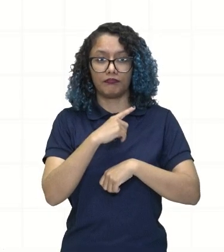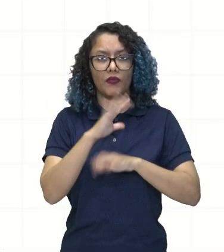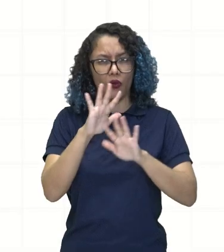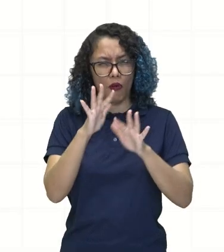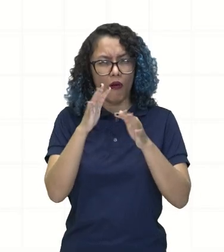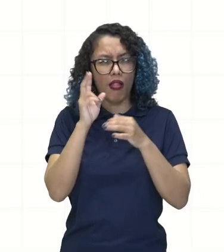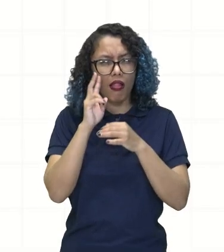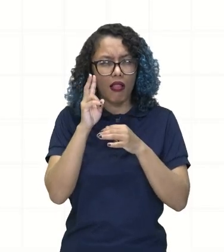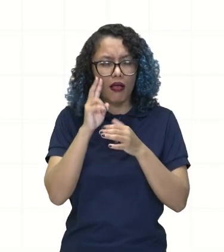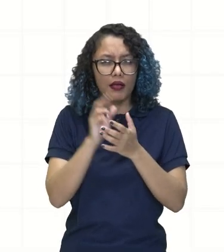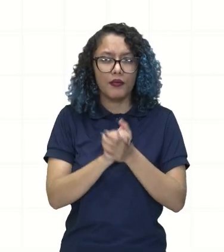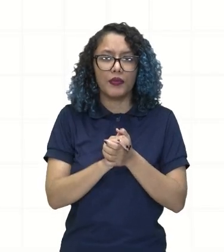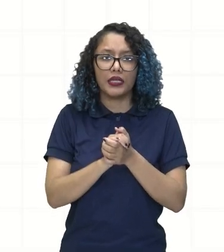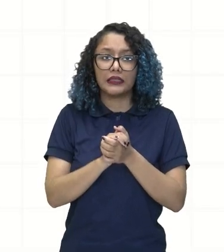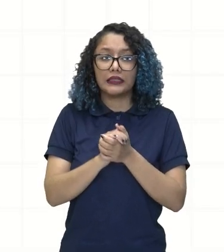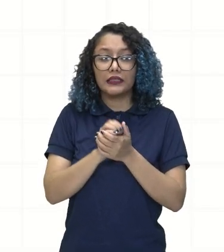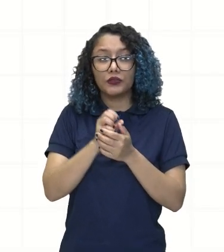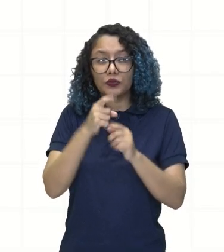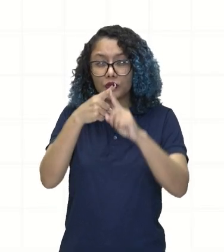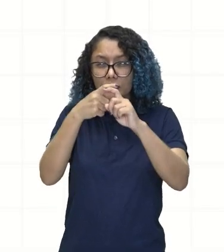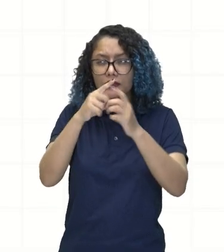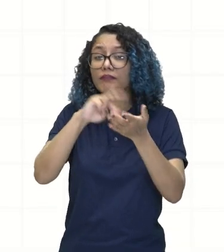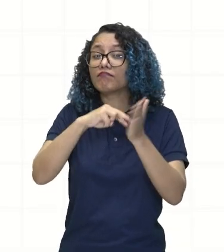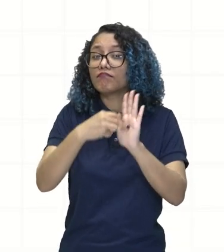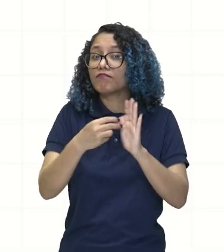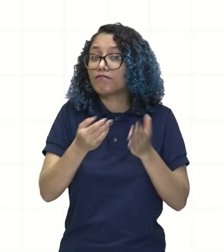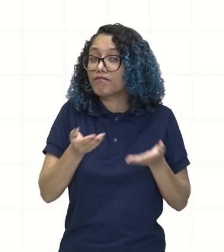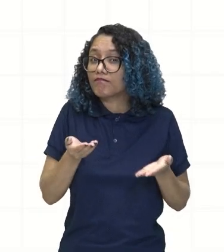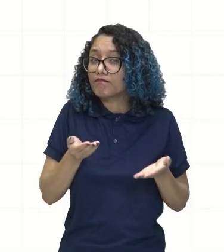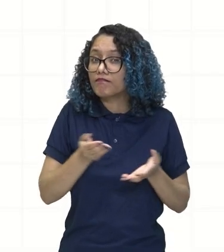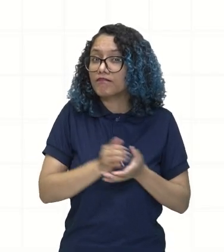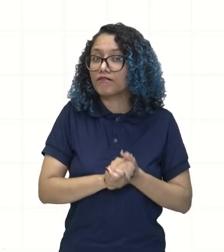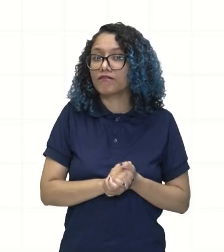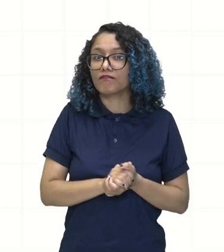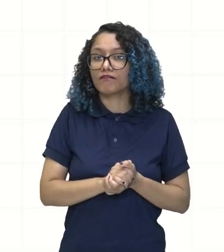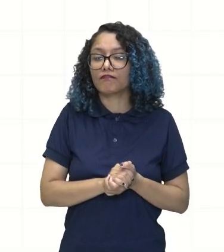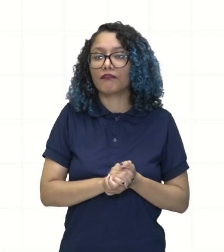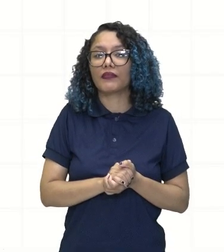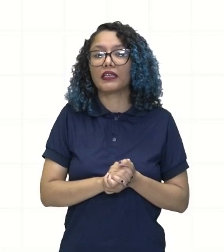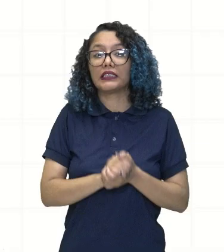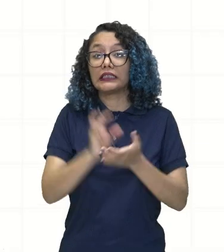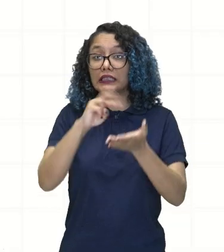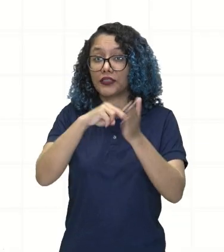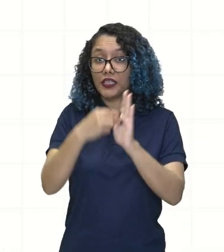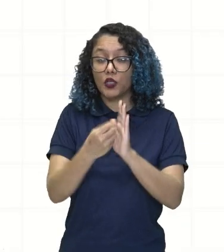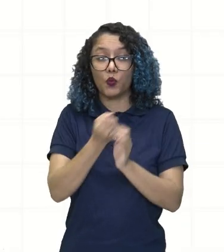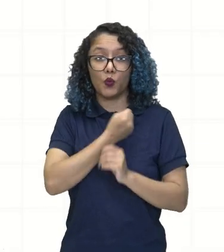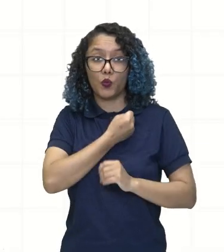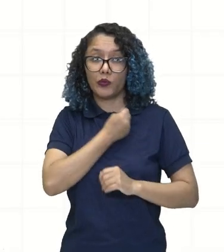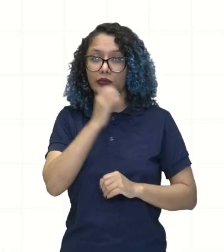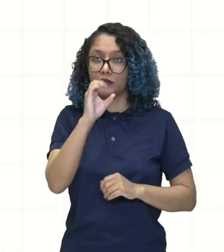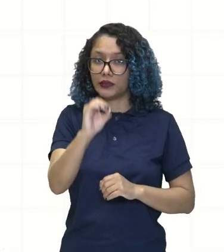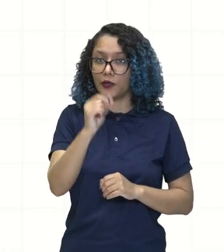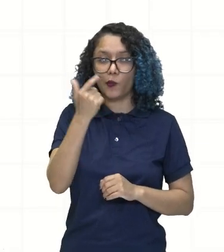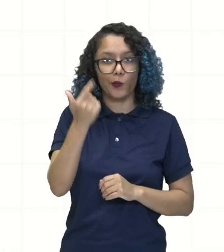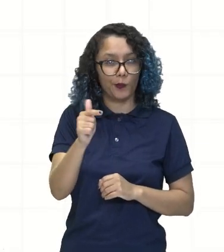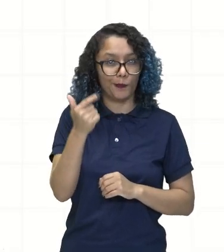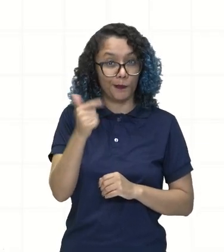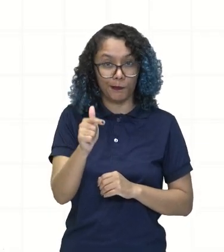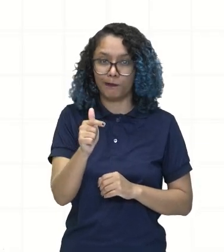Lembrando, sempre o asterisco vai significar o quê? Que é sem o